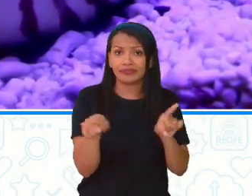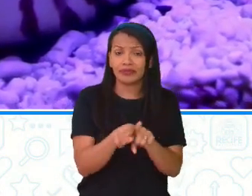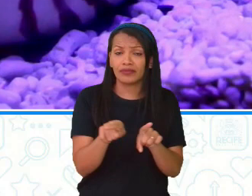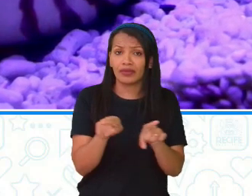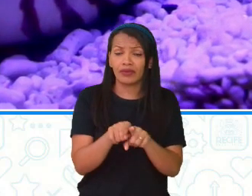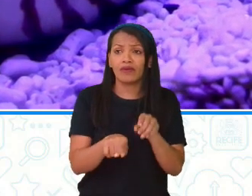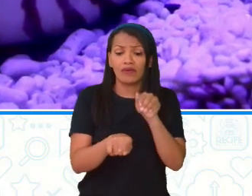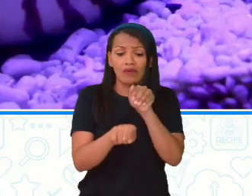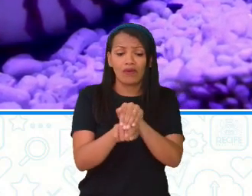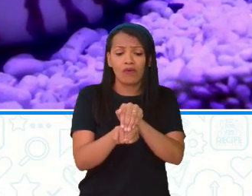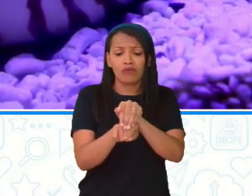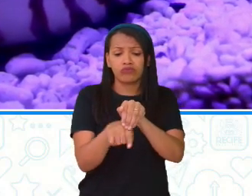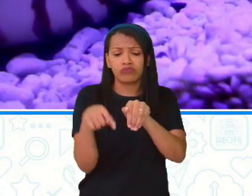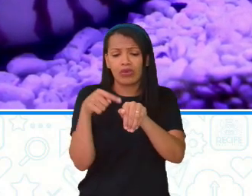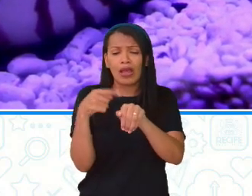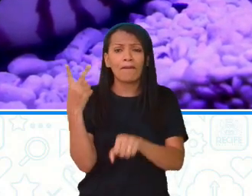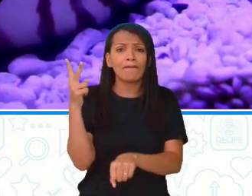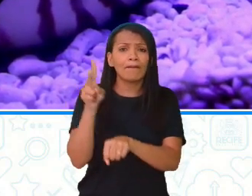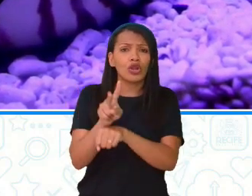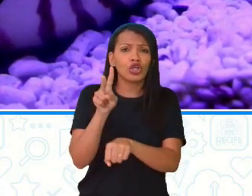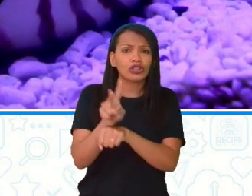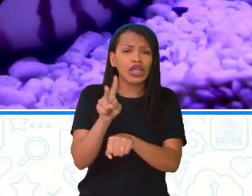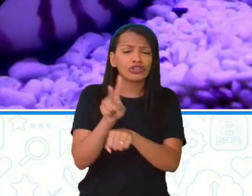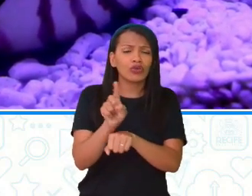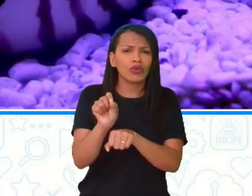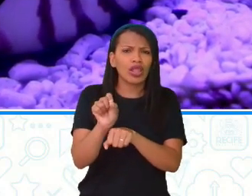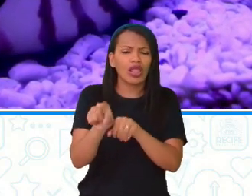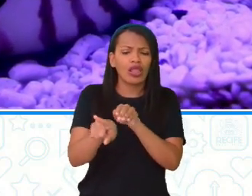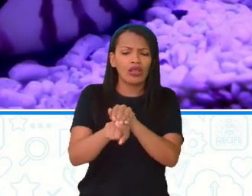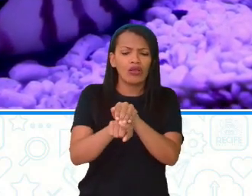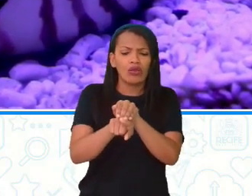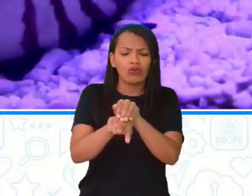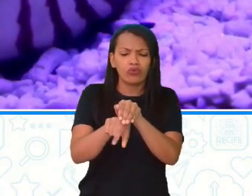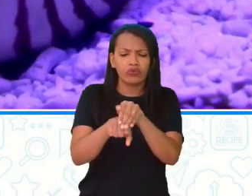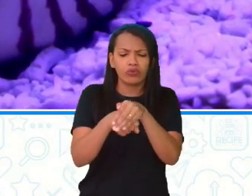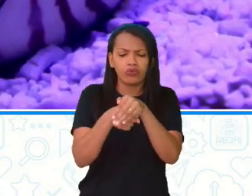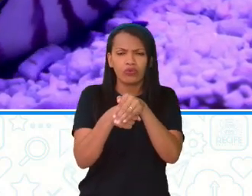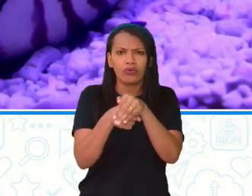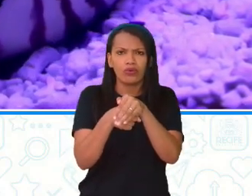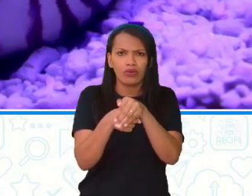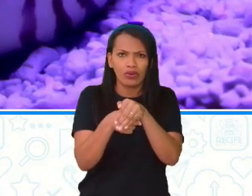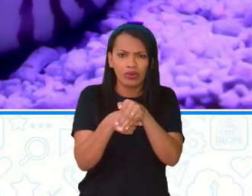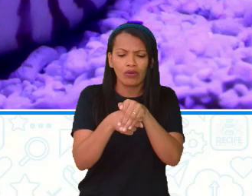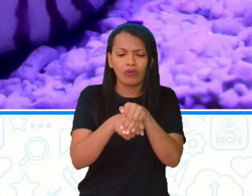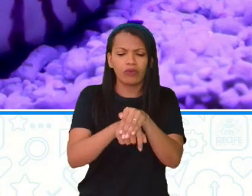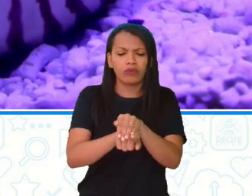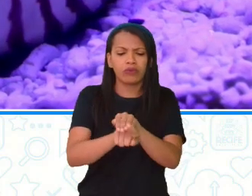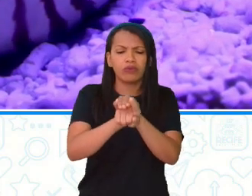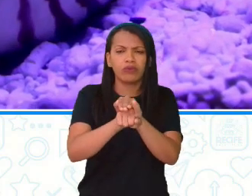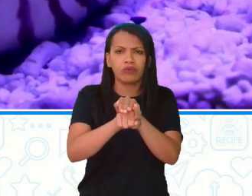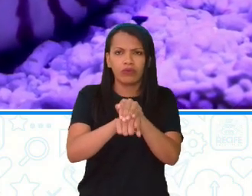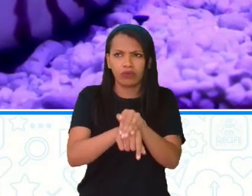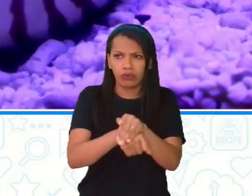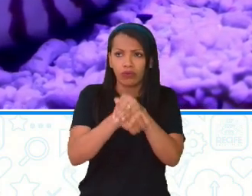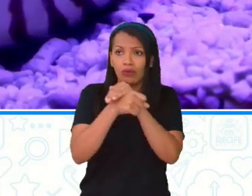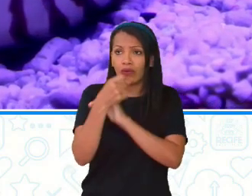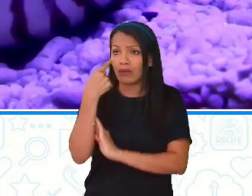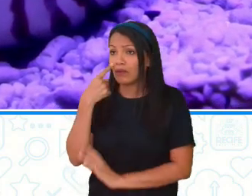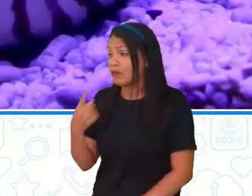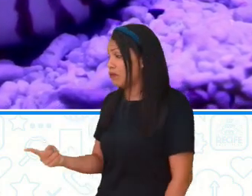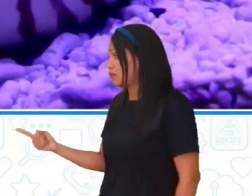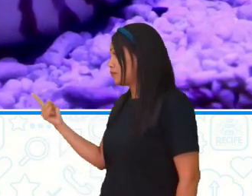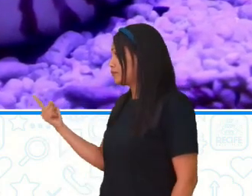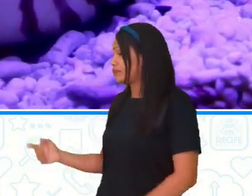dos molúsculos e, assim, evitar a perda de água. Aqui a gente está vendo um náutico, gente. Olha só